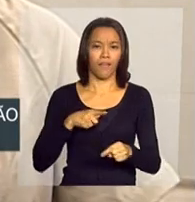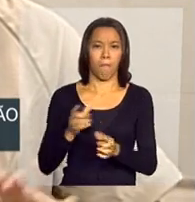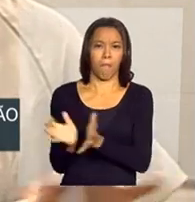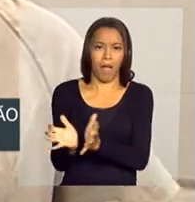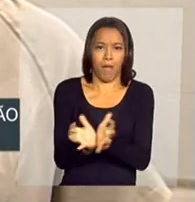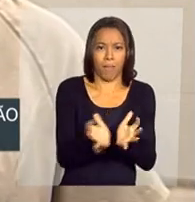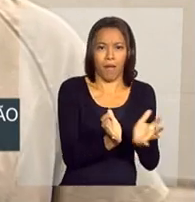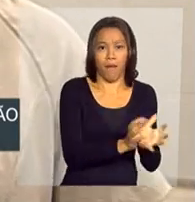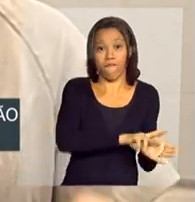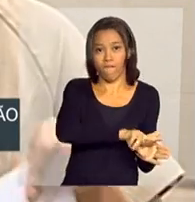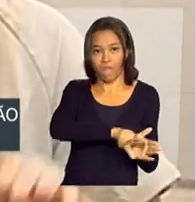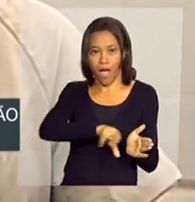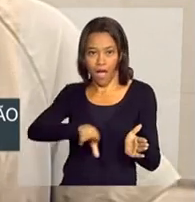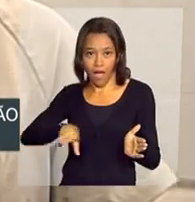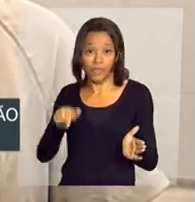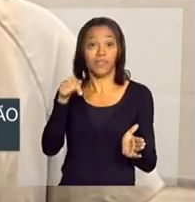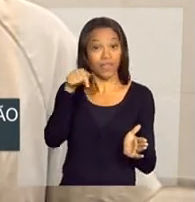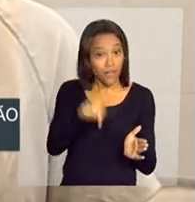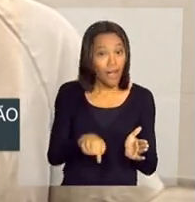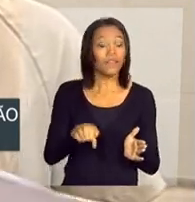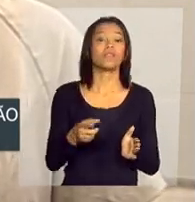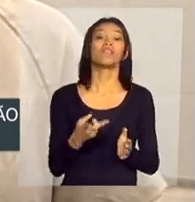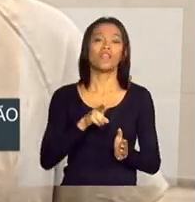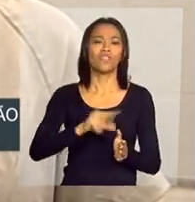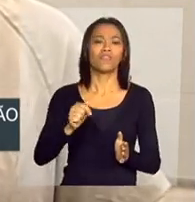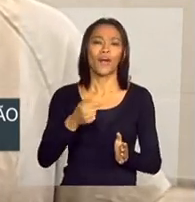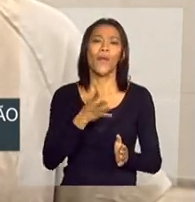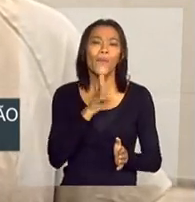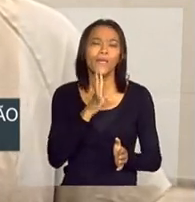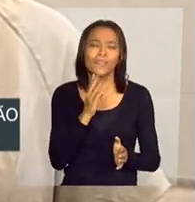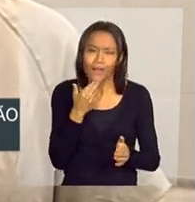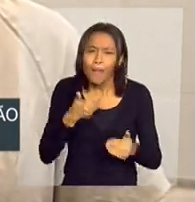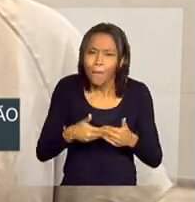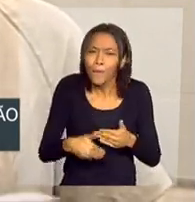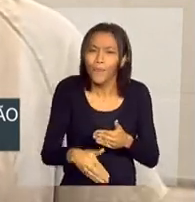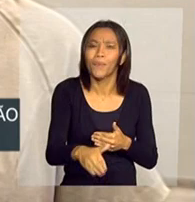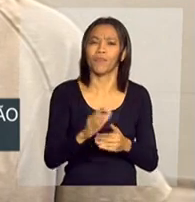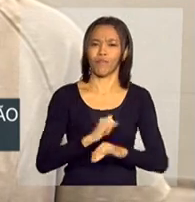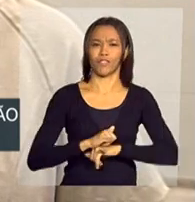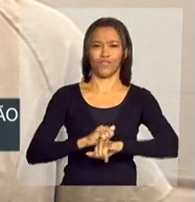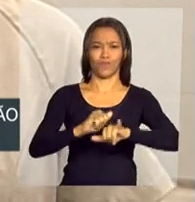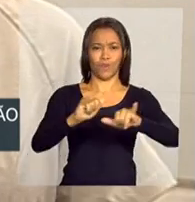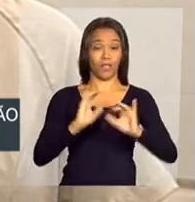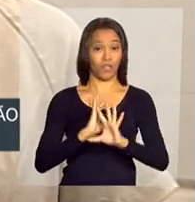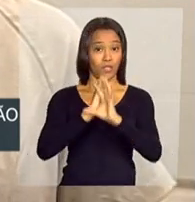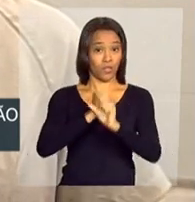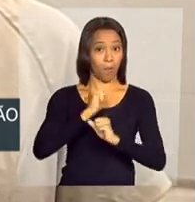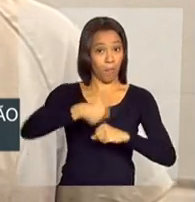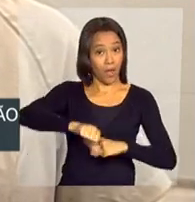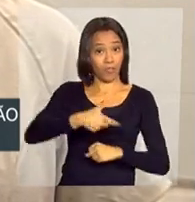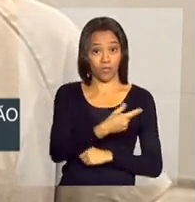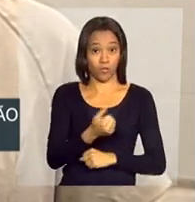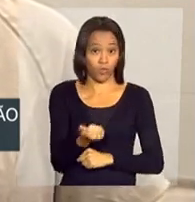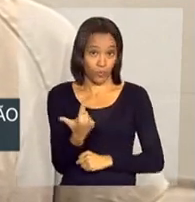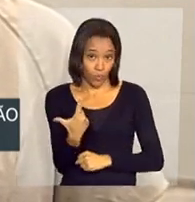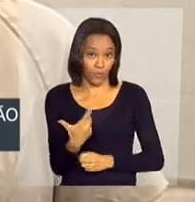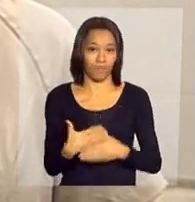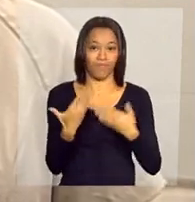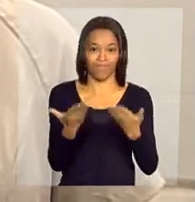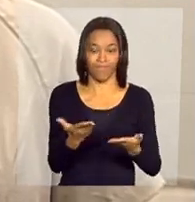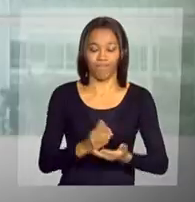várias áreas E são essas áreas que a gente vai conhecer daqui a pouco que é o balanço de 2012